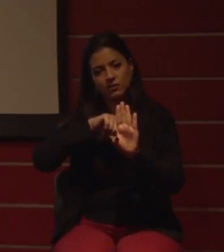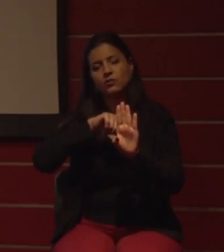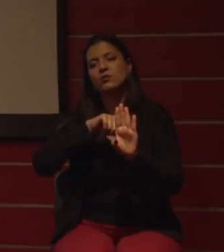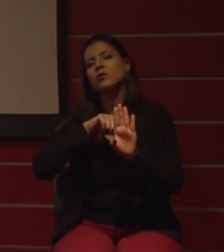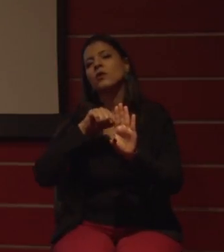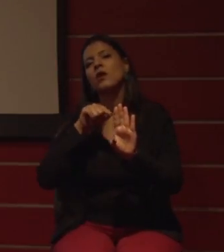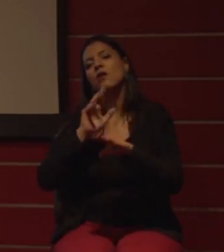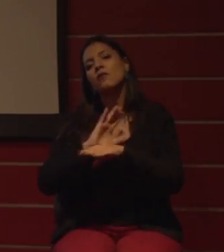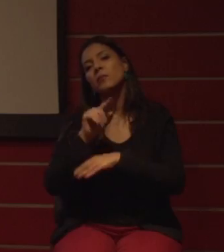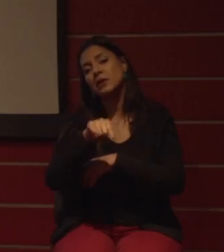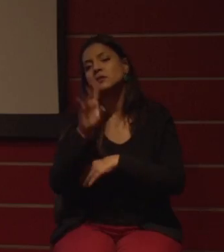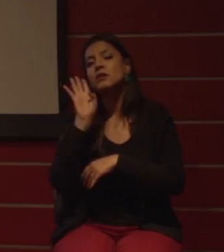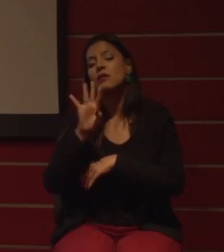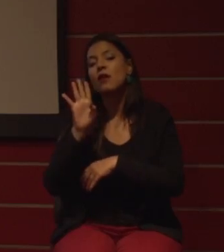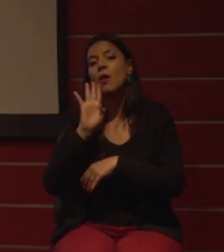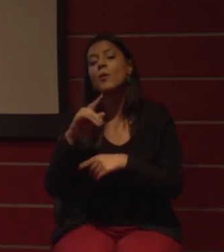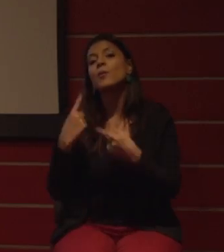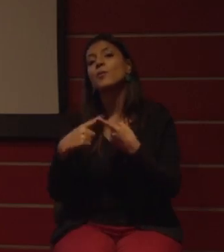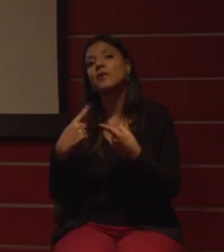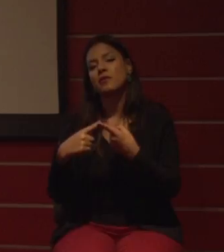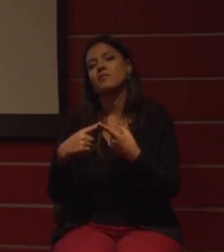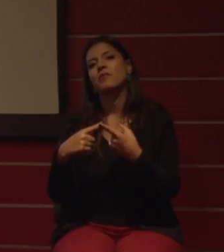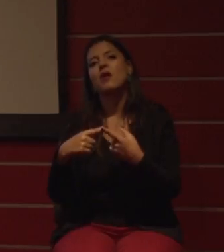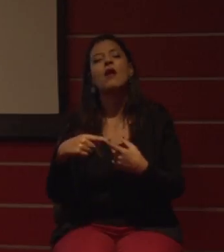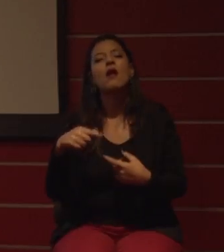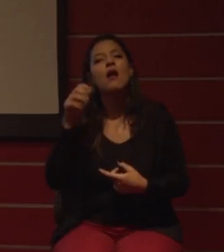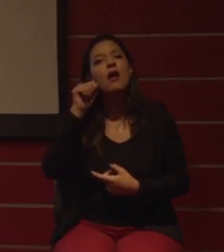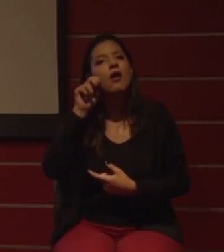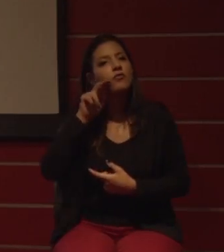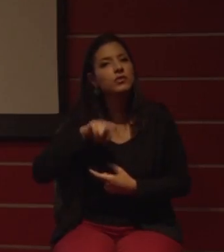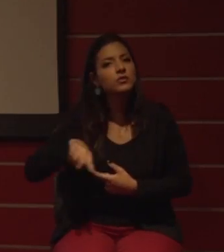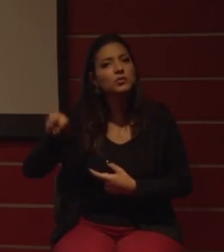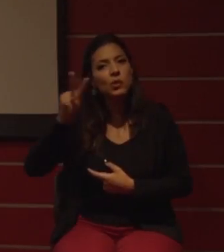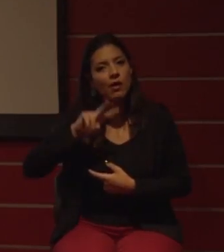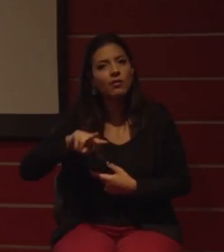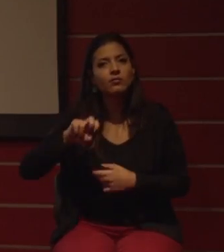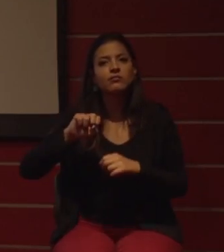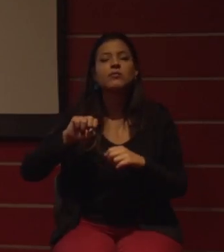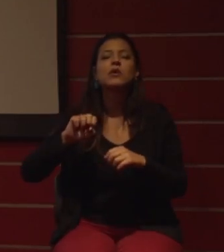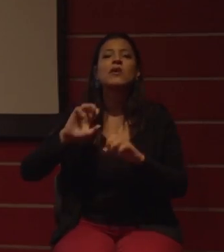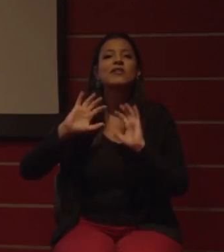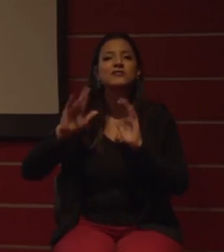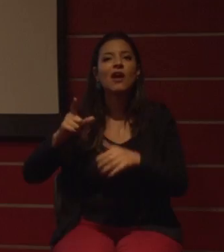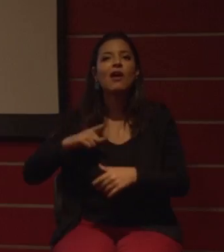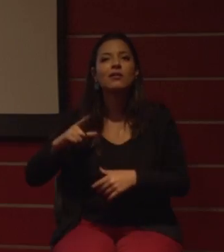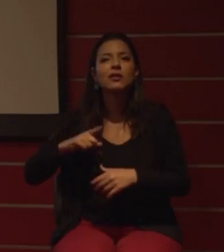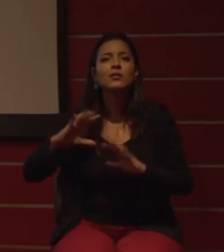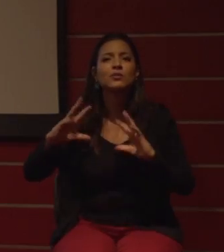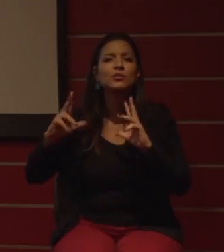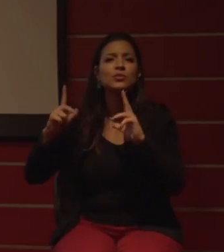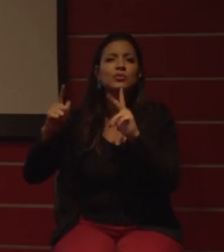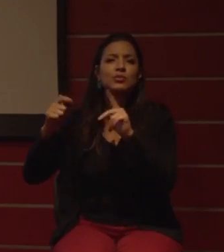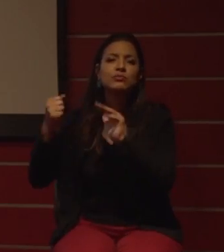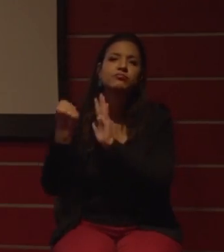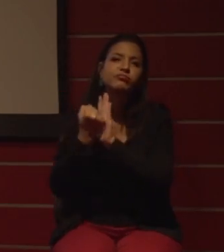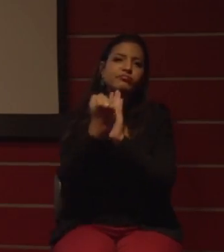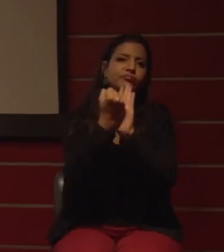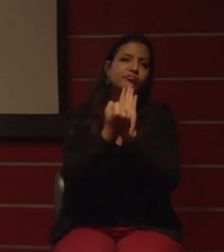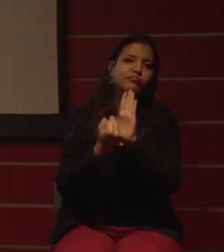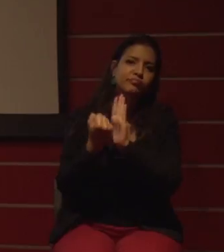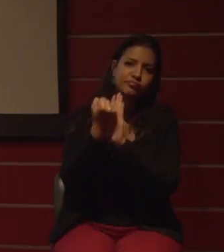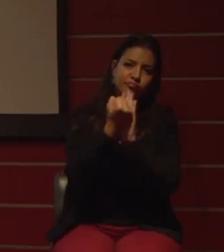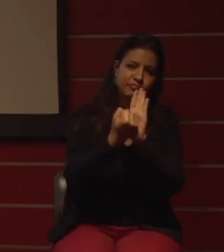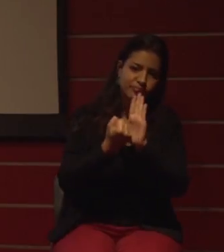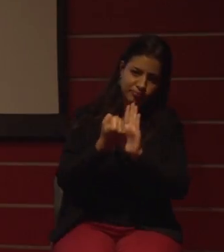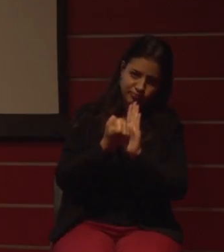desconstrói audiovisual todos os estereótipos negativos que tem no nascimento de uma nação então todas